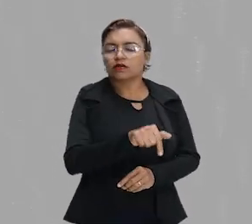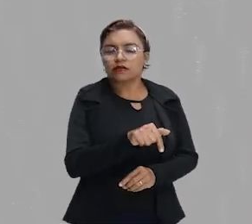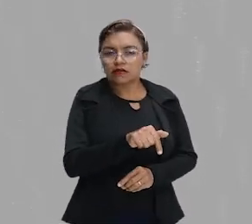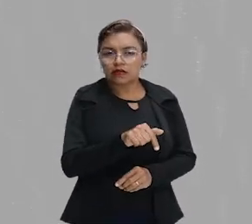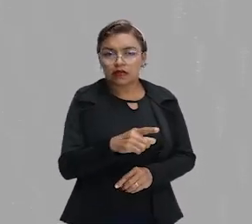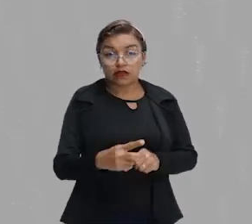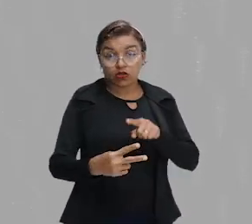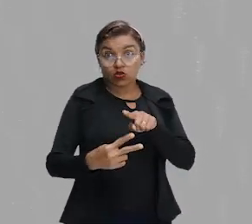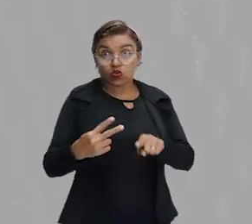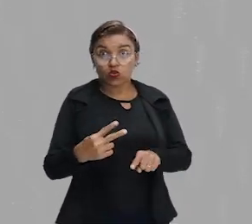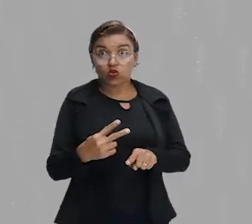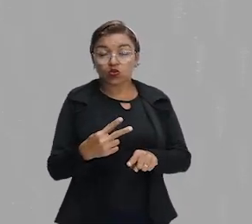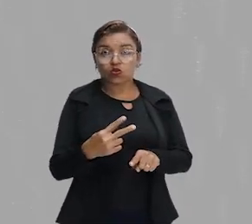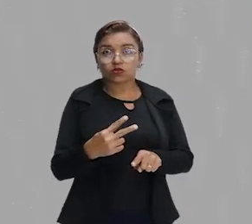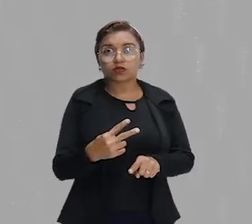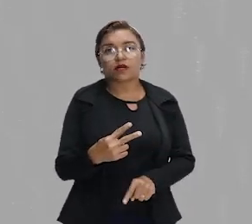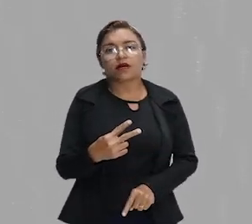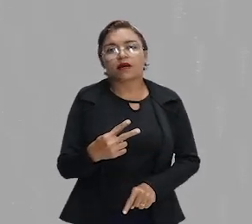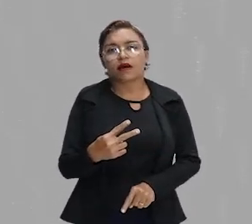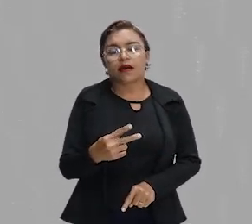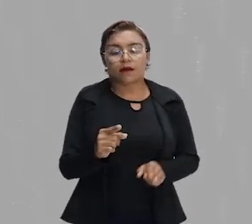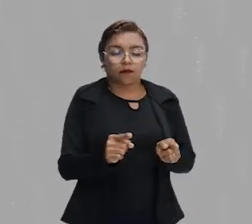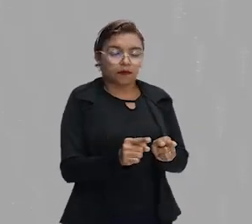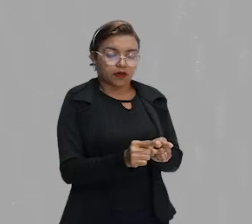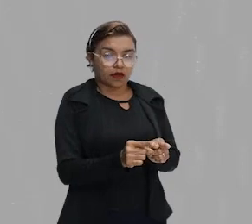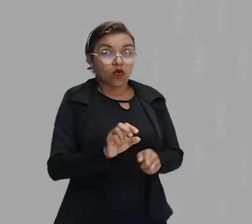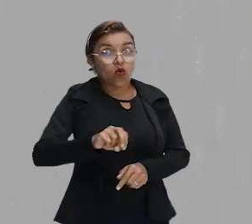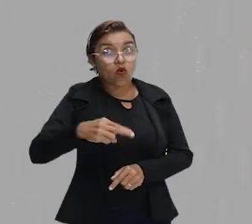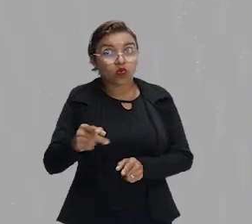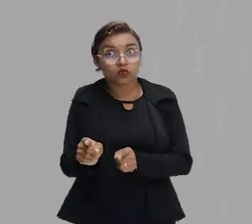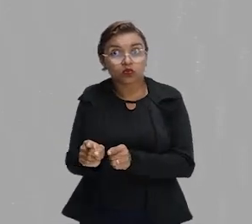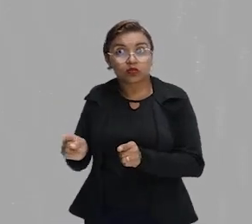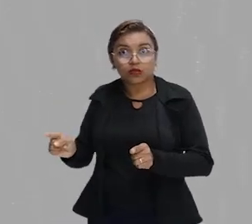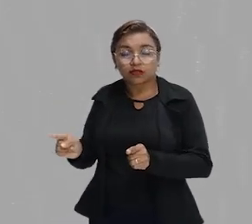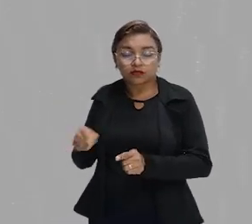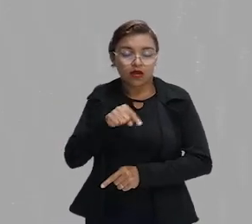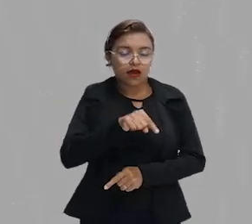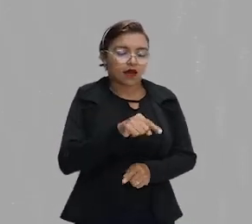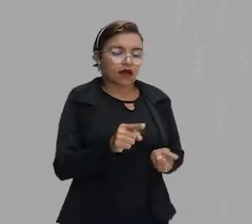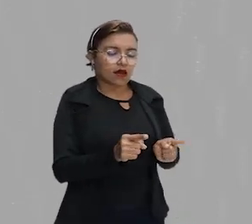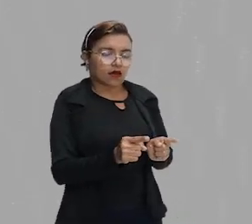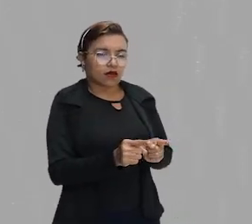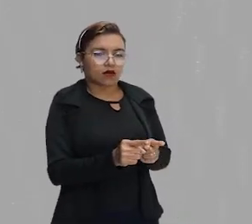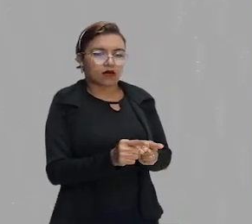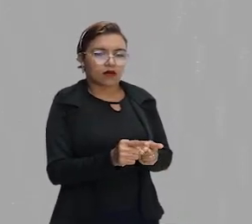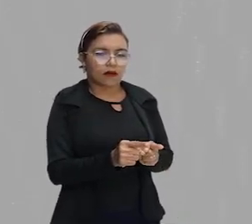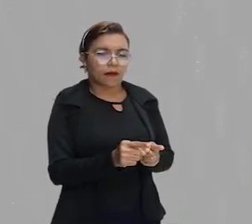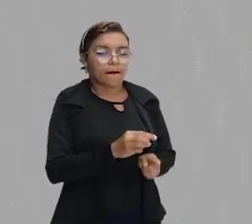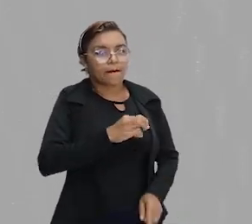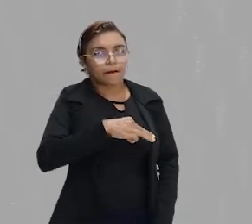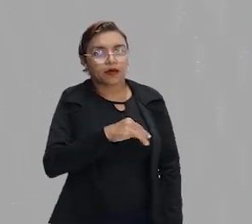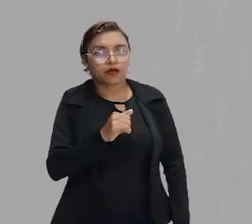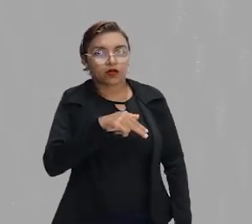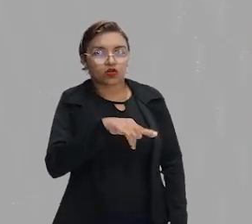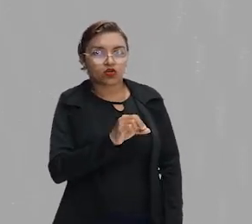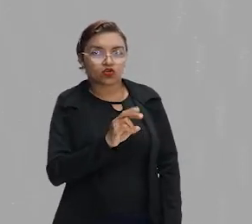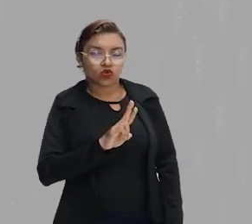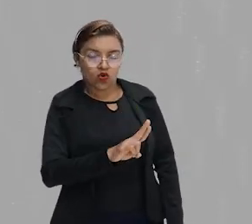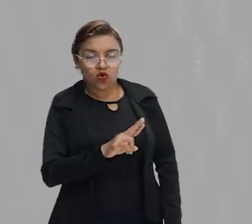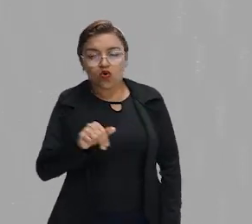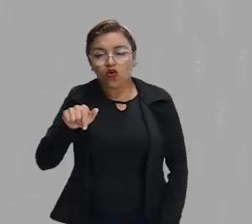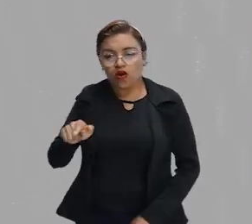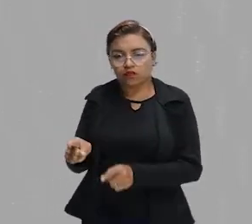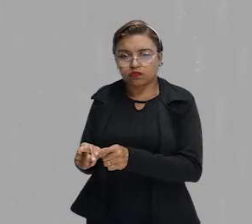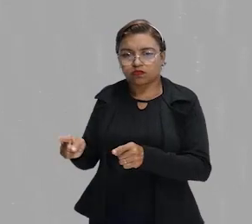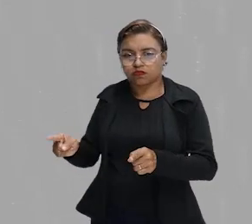subunidades, 2 pedaços, né? Um pedaço pequeno e um pedaço grande. O pedaço pequeno a gente chama de subunidade menor. O pedaço grande a